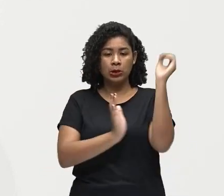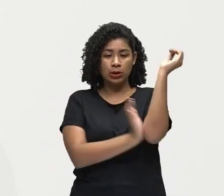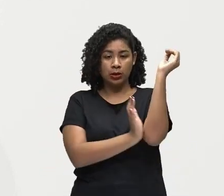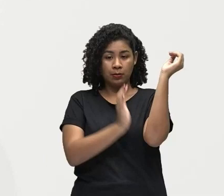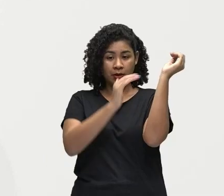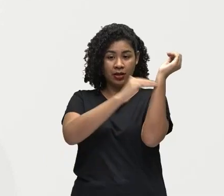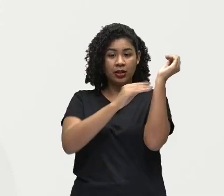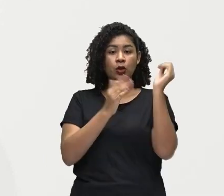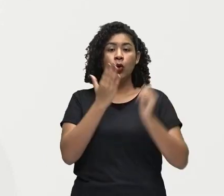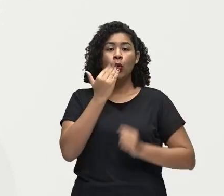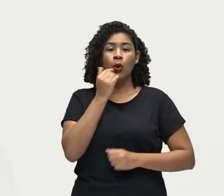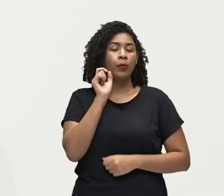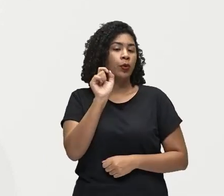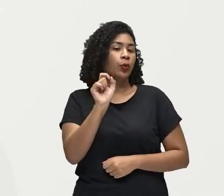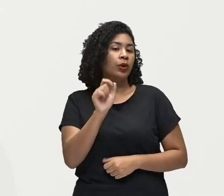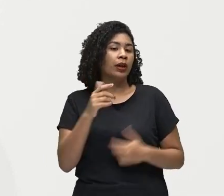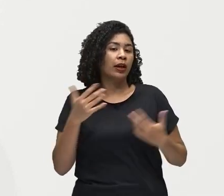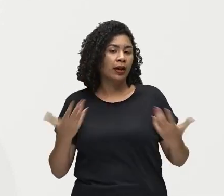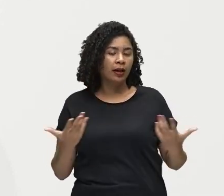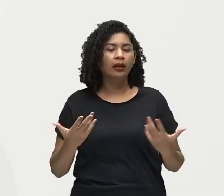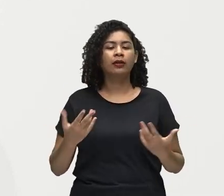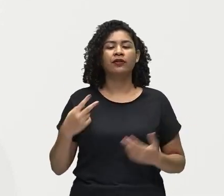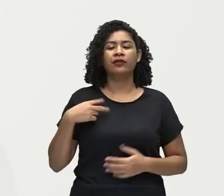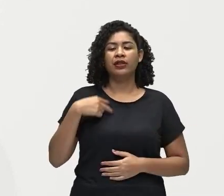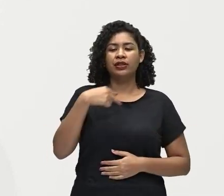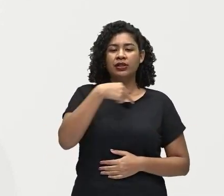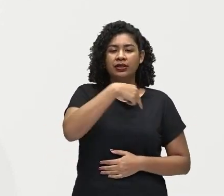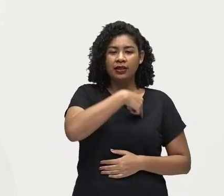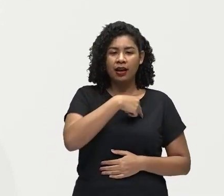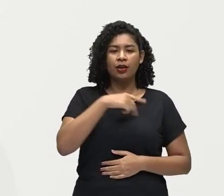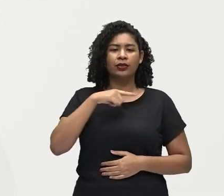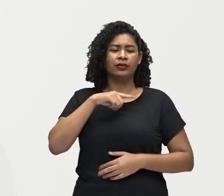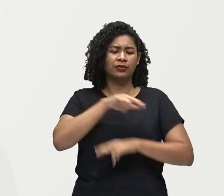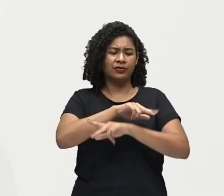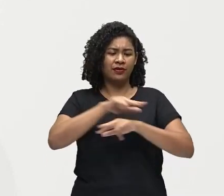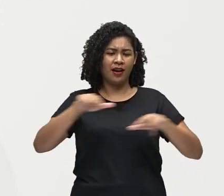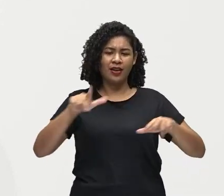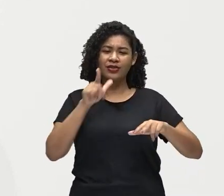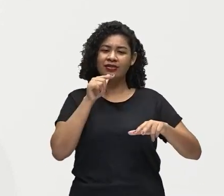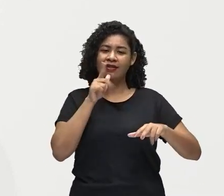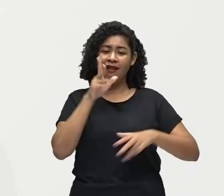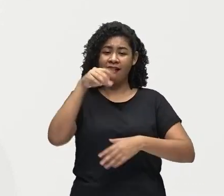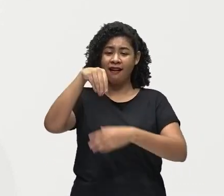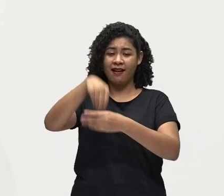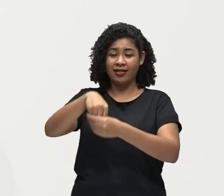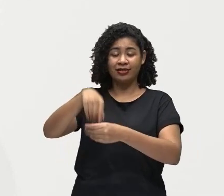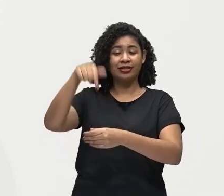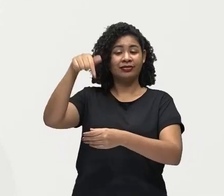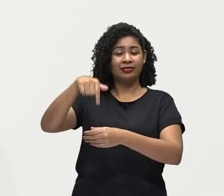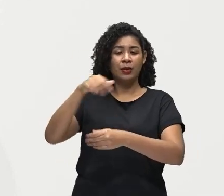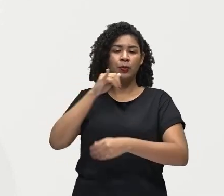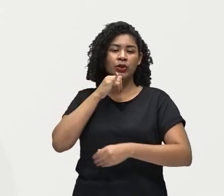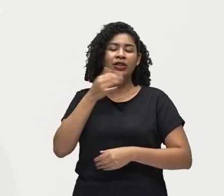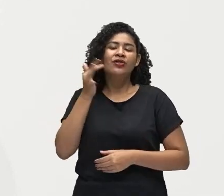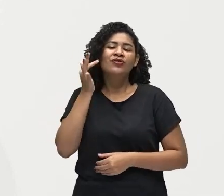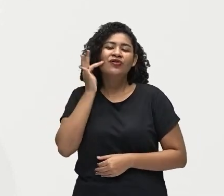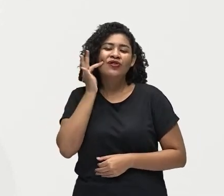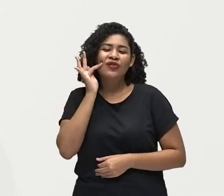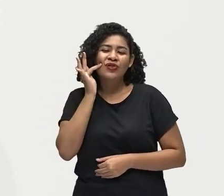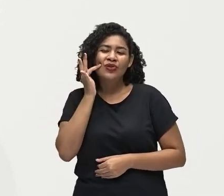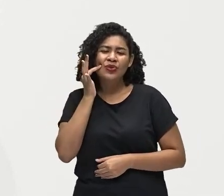ali de vegetais que estejam presentes ali na água, como, por exemplo, uma frutinha, né? Que é